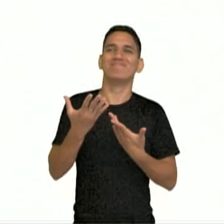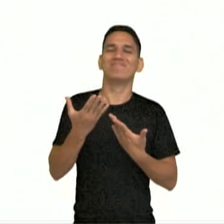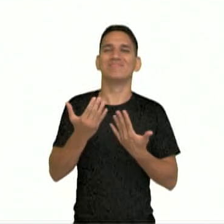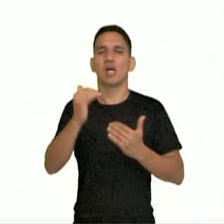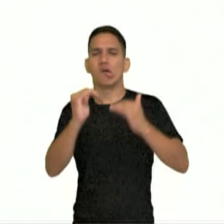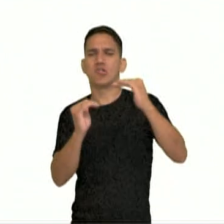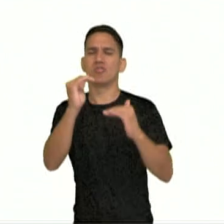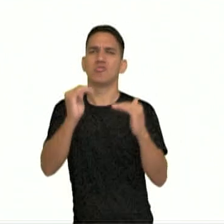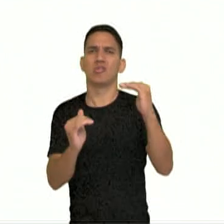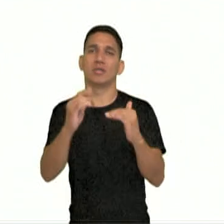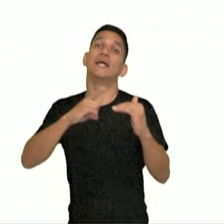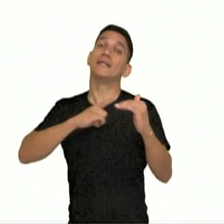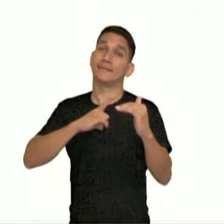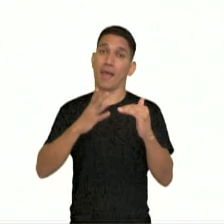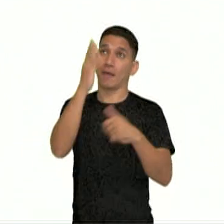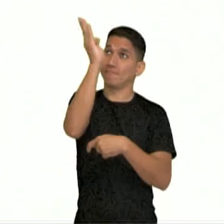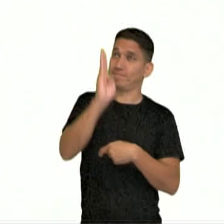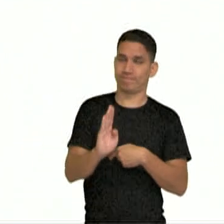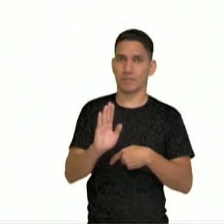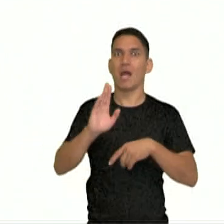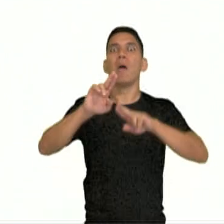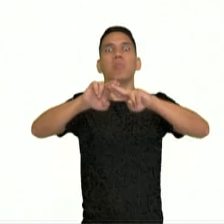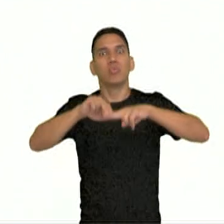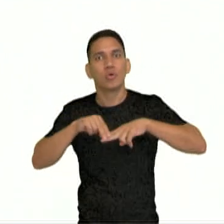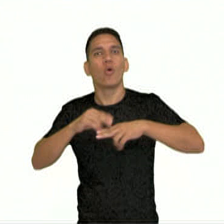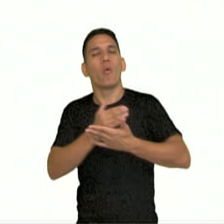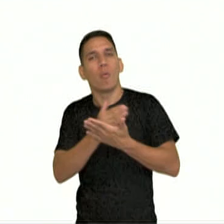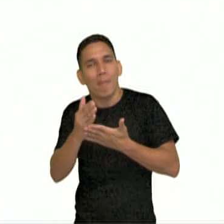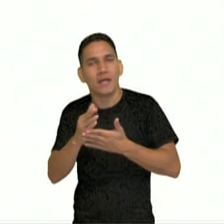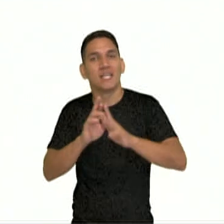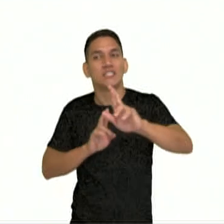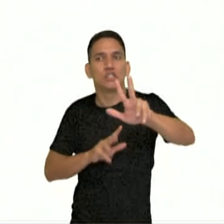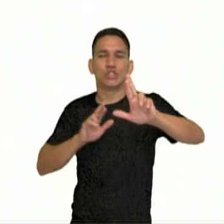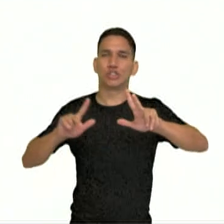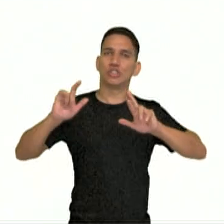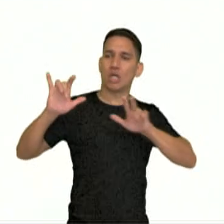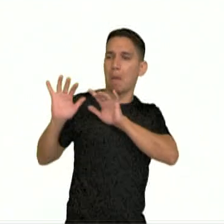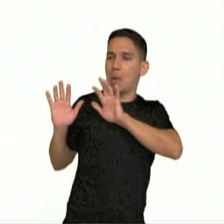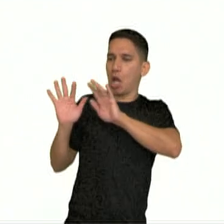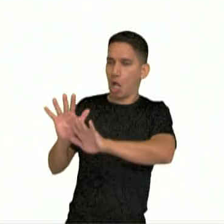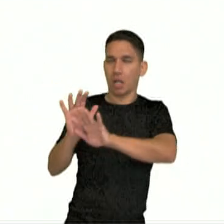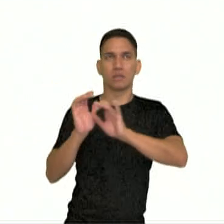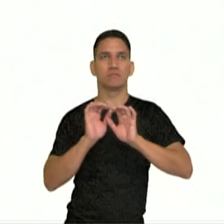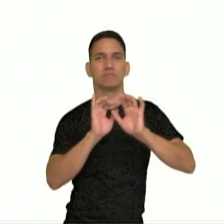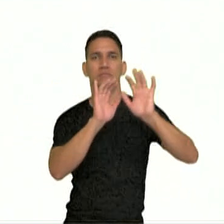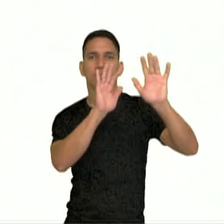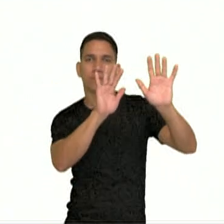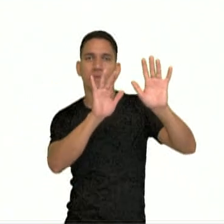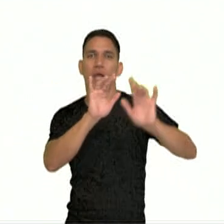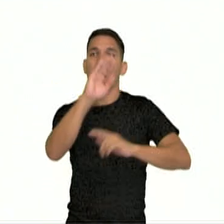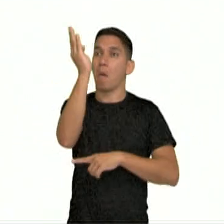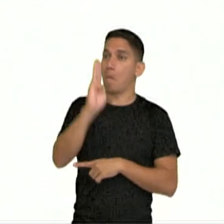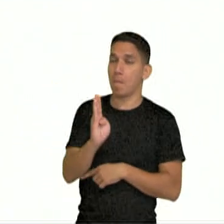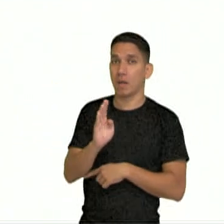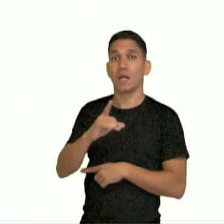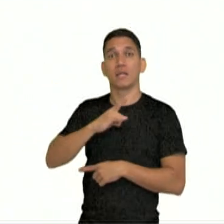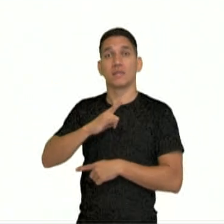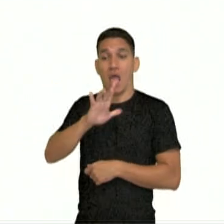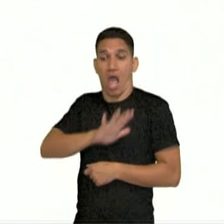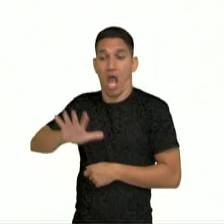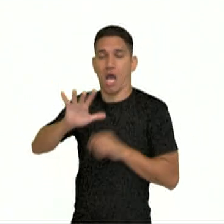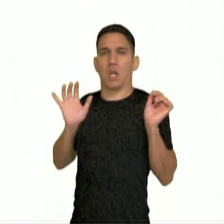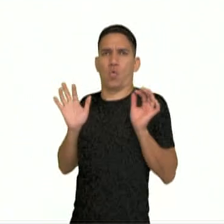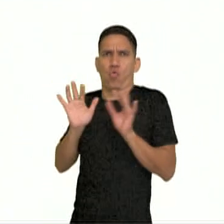território. E aí é que vai influenciar nas diferenças de densidade dentro do Brasil. Áreas com maior concentração, áreas